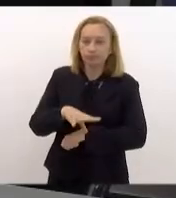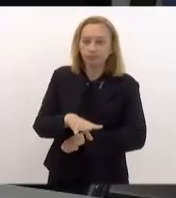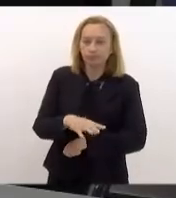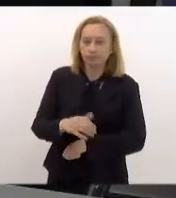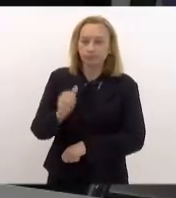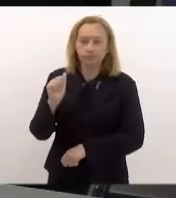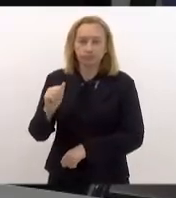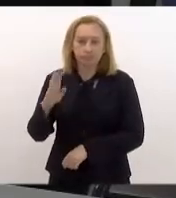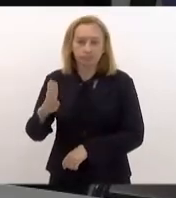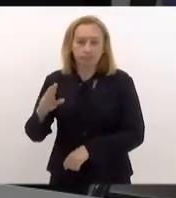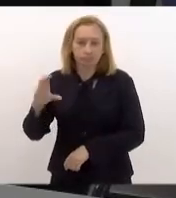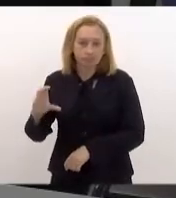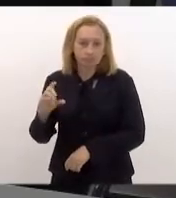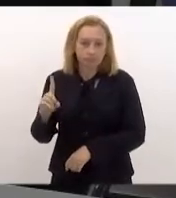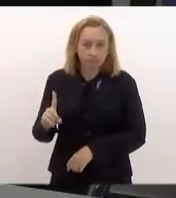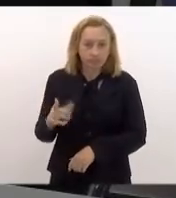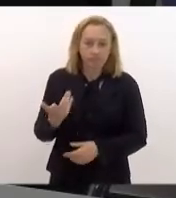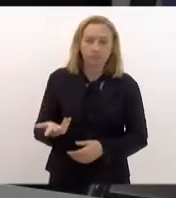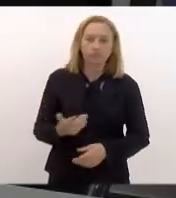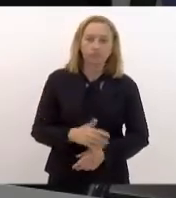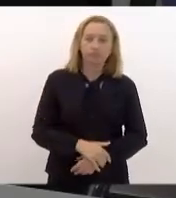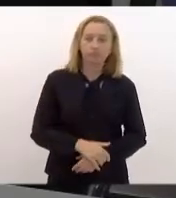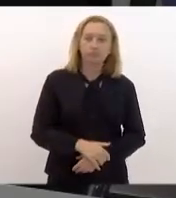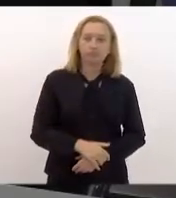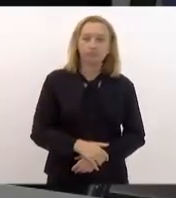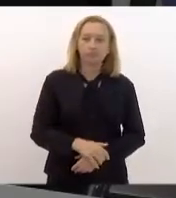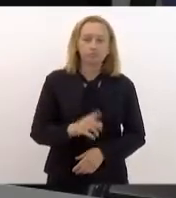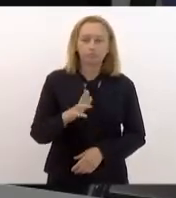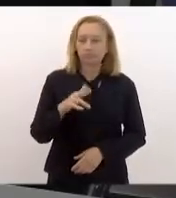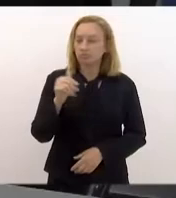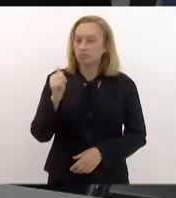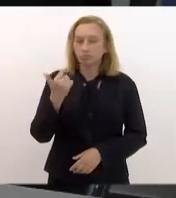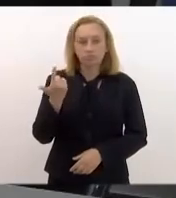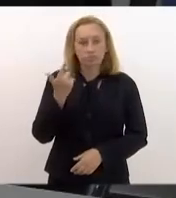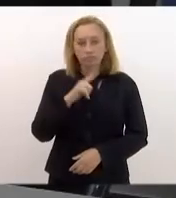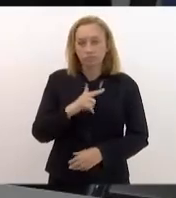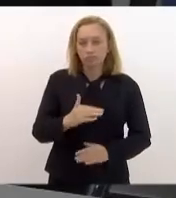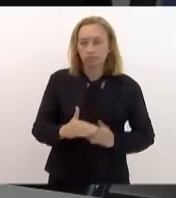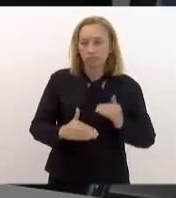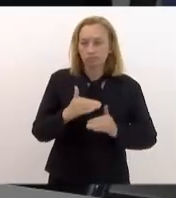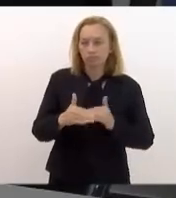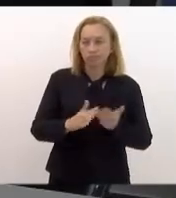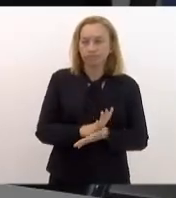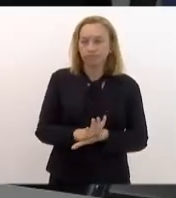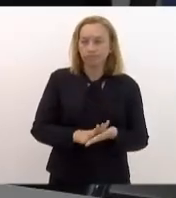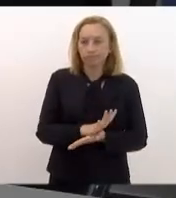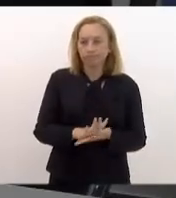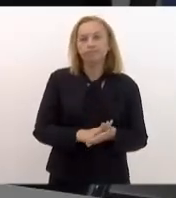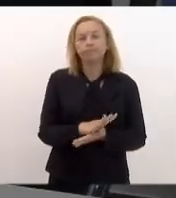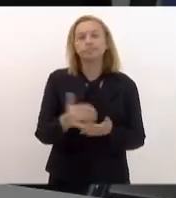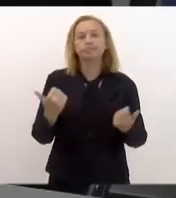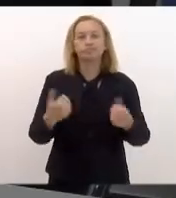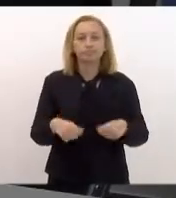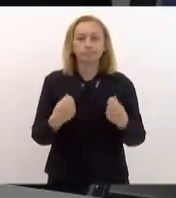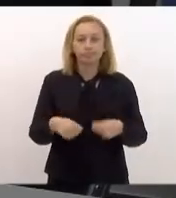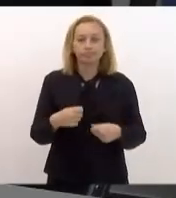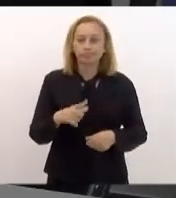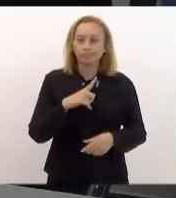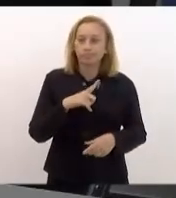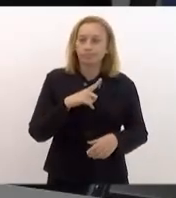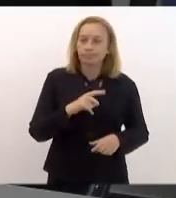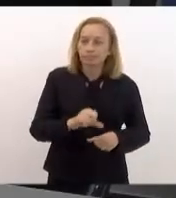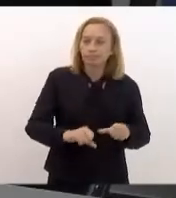D, ficar fracionando tudo, a gente não vai chegar a ponto nenhum. A gente precisa ter uma mudança